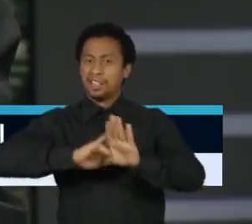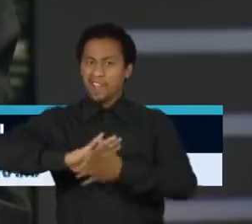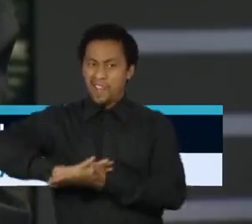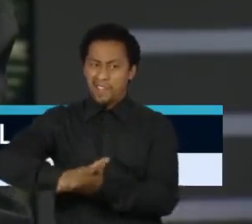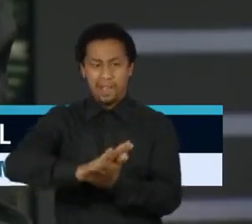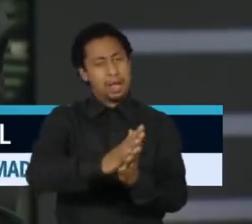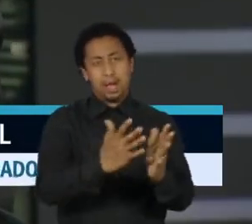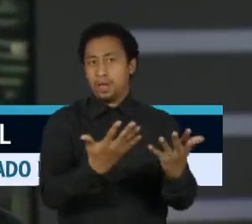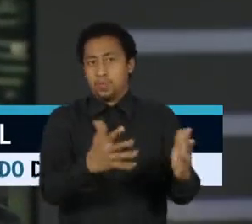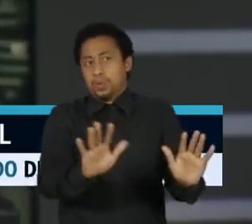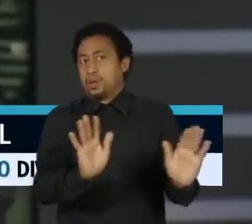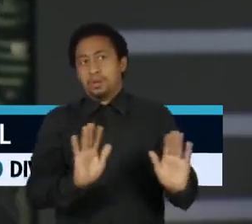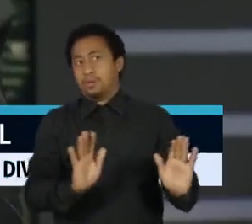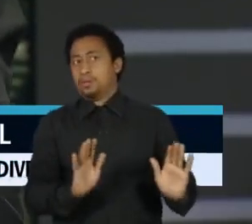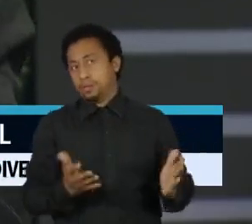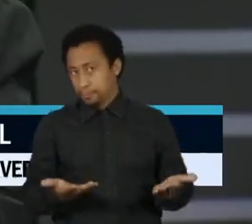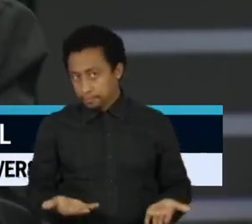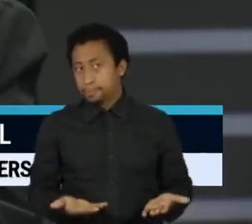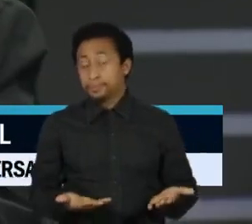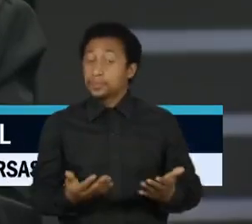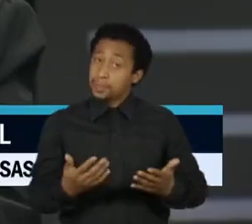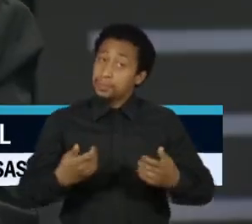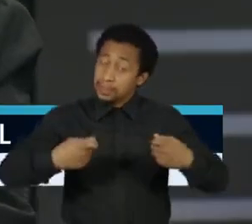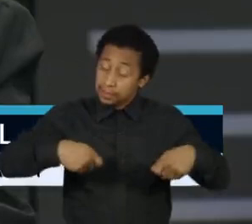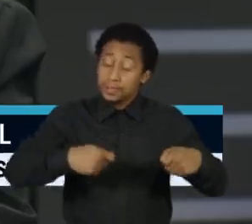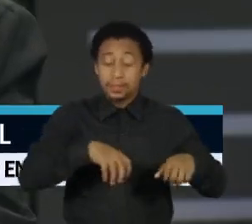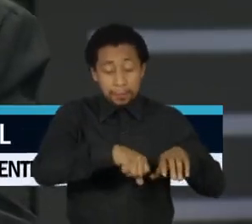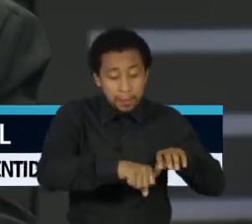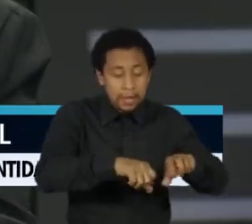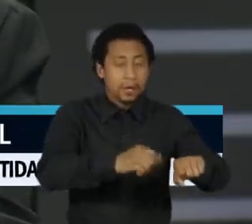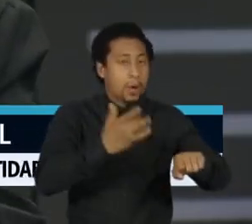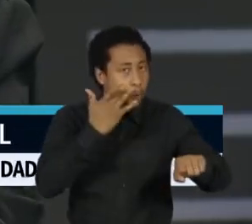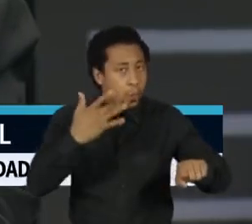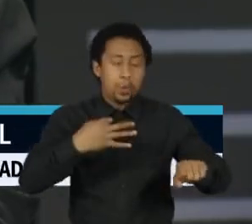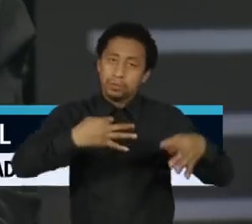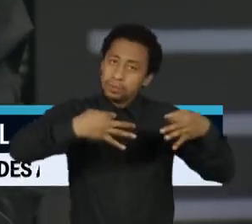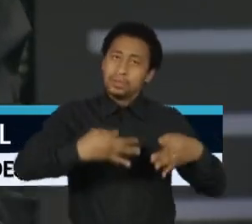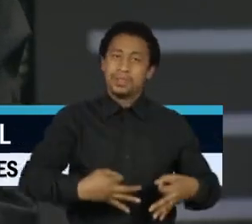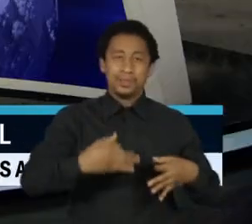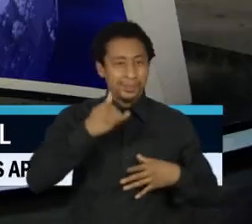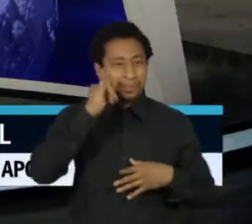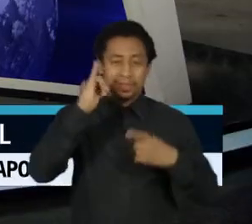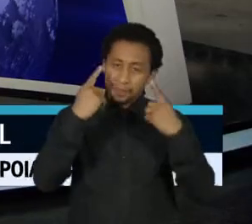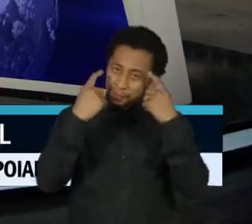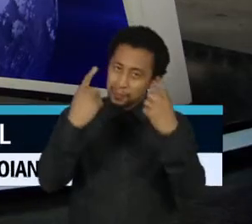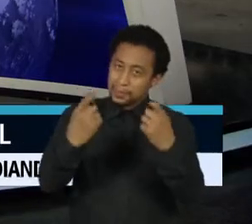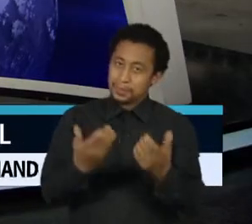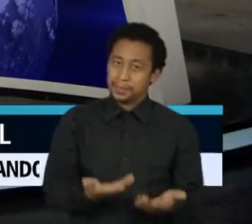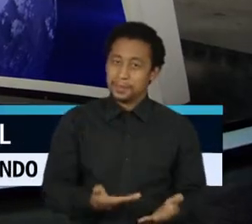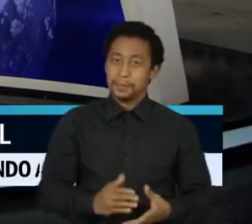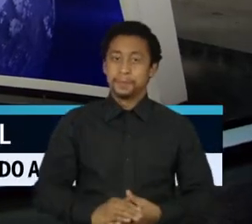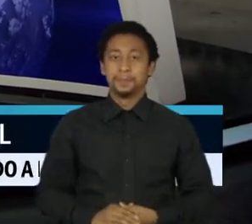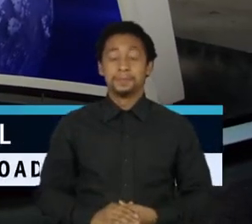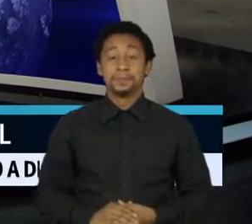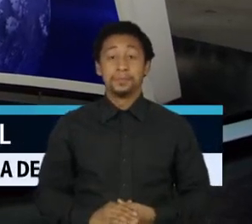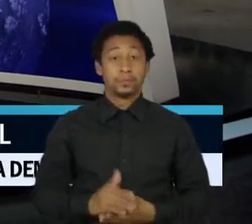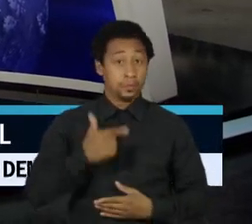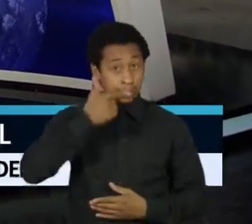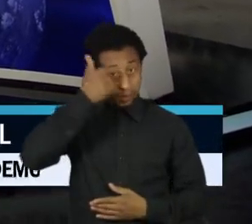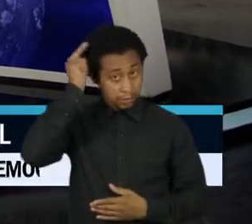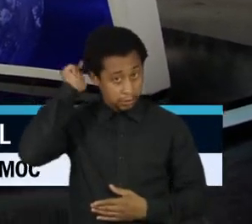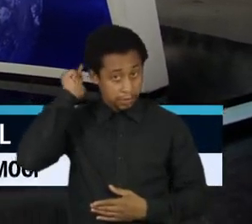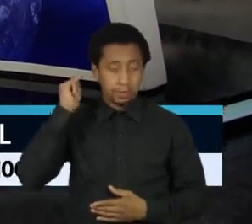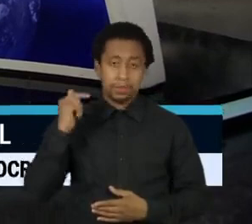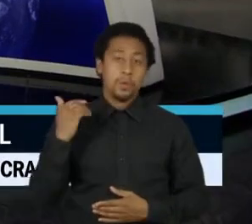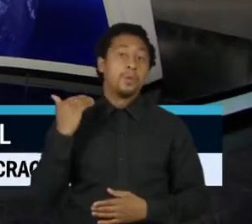tona. Não é negar o negócio, é torná-lo limpo e, portanto, menos sangrento. Alexandre, o Banco Central diz que